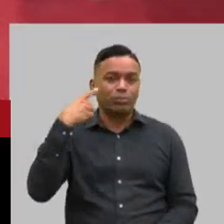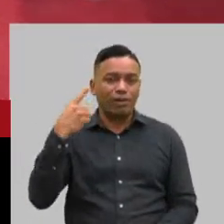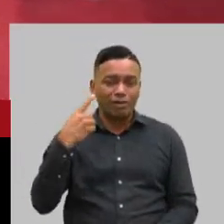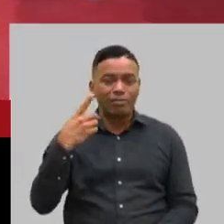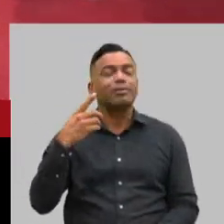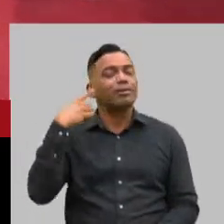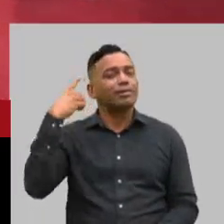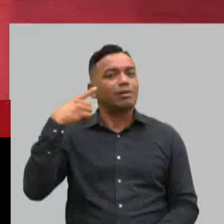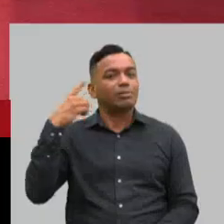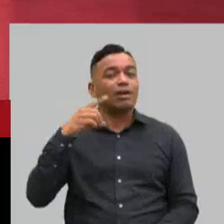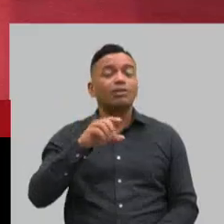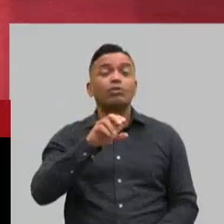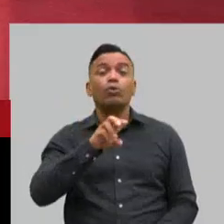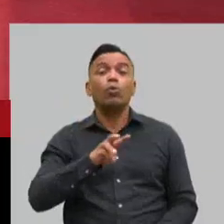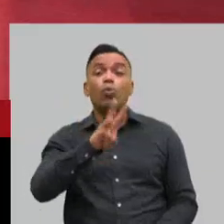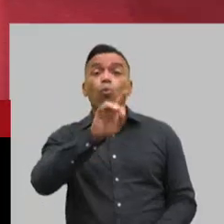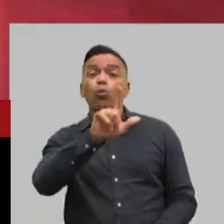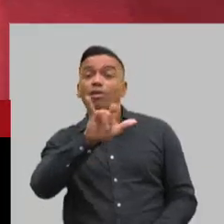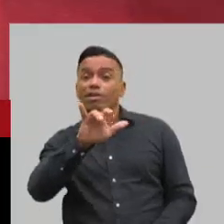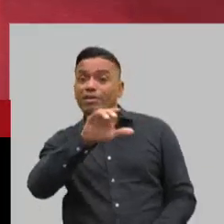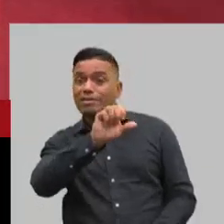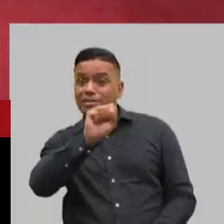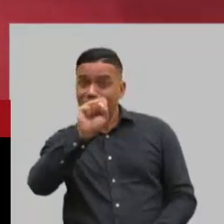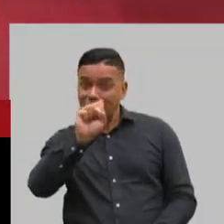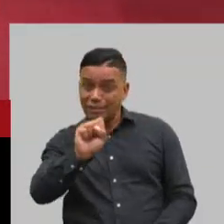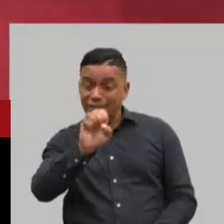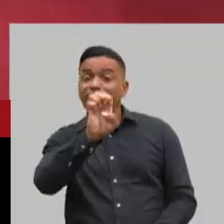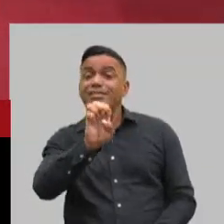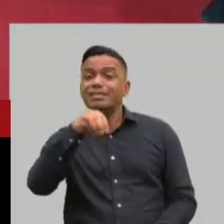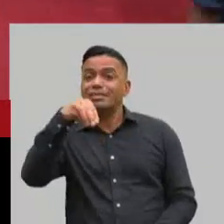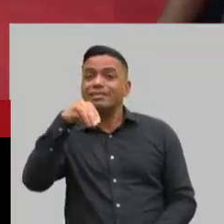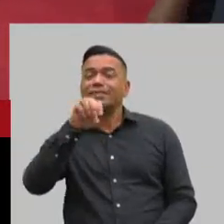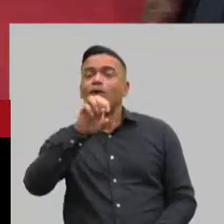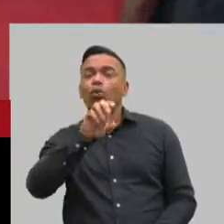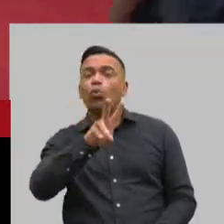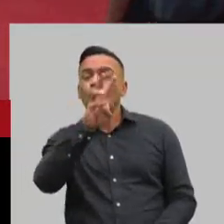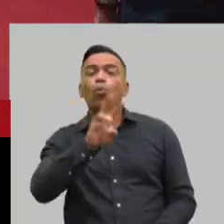deputado Ulisses Gomes, líder do Bloco Democracia e Luta.